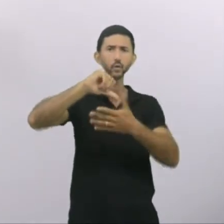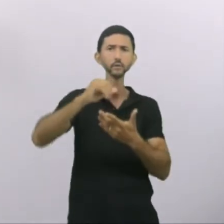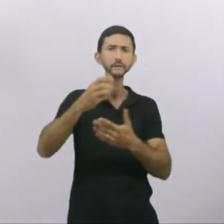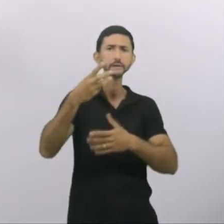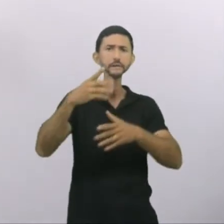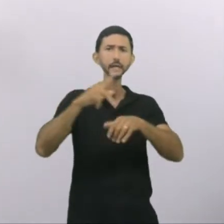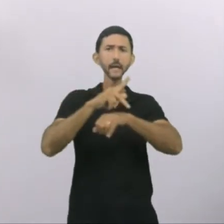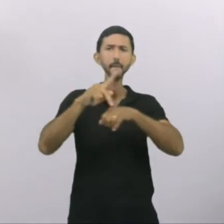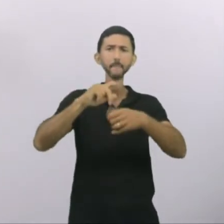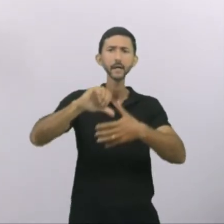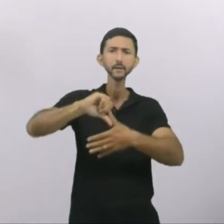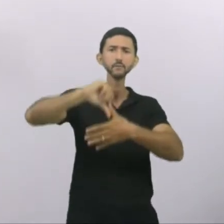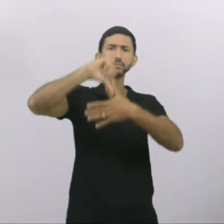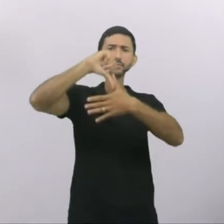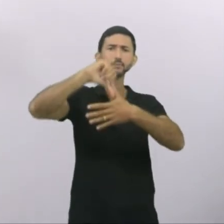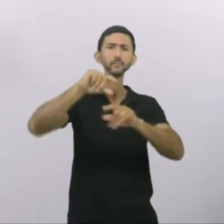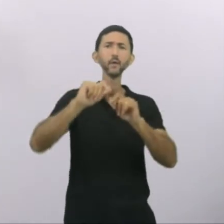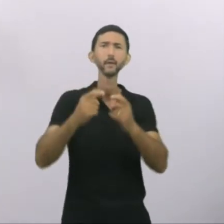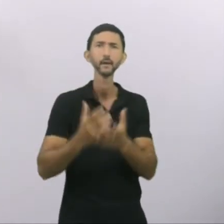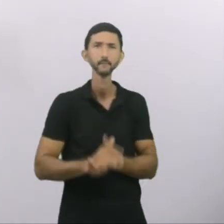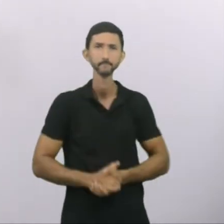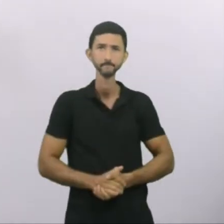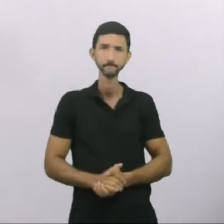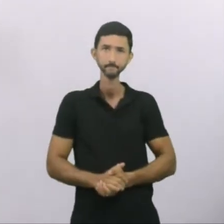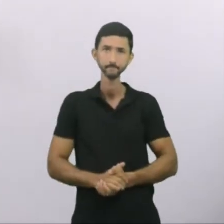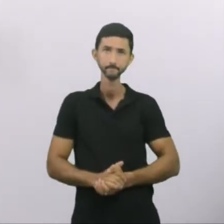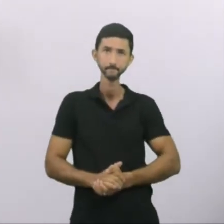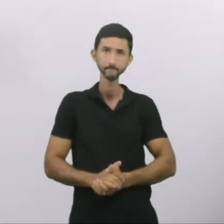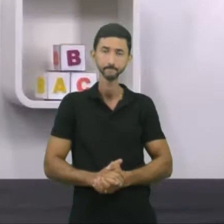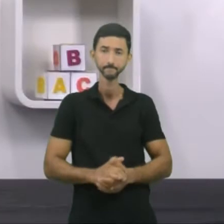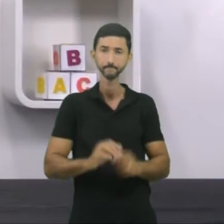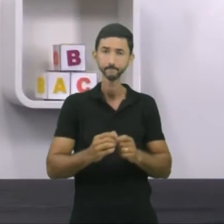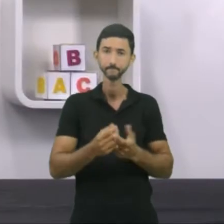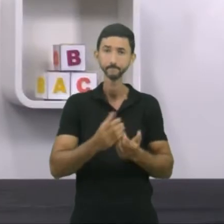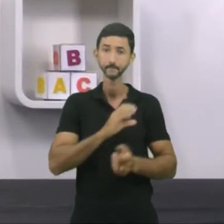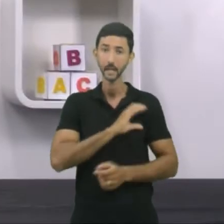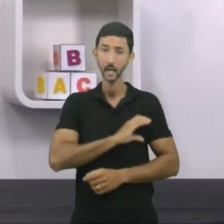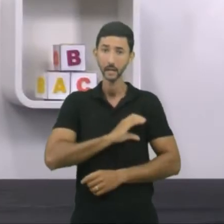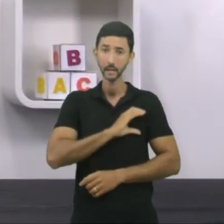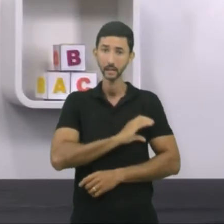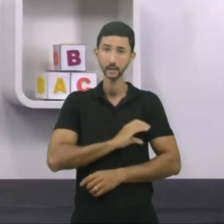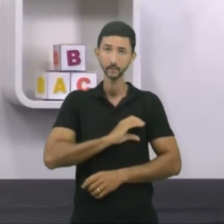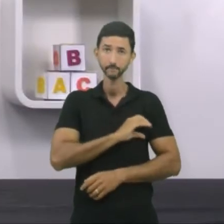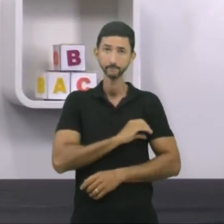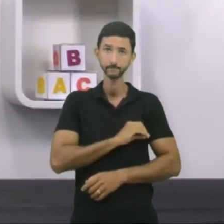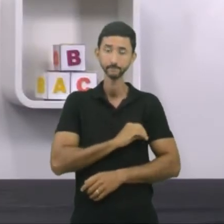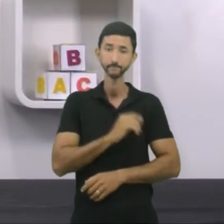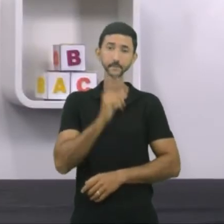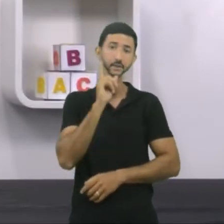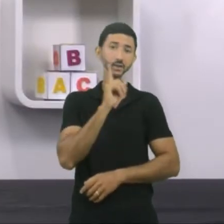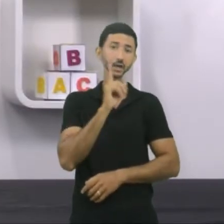3 países que fazem parte da América do Norte? Canadá, Estados Unidos da